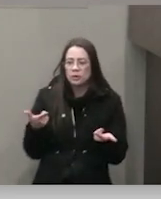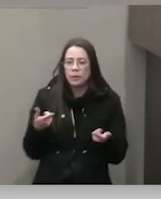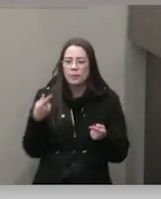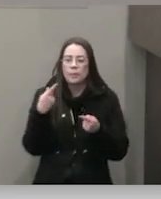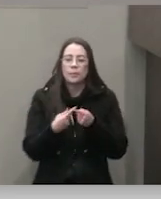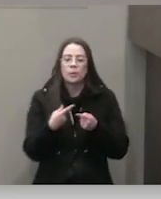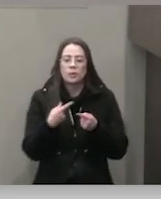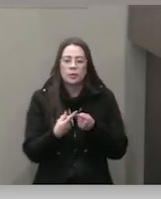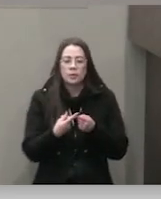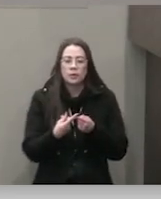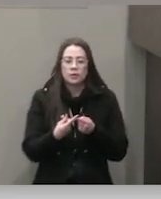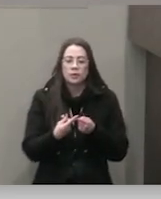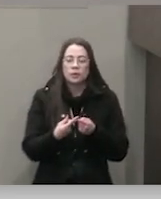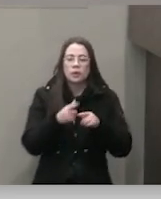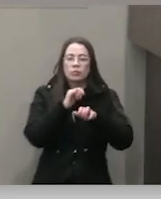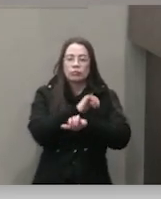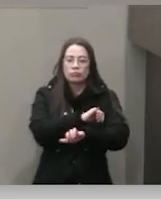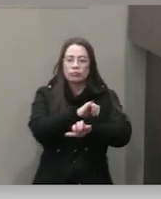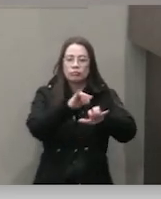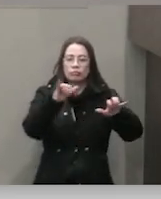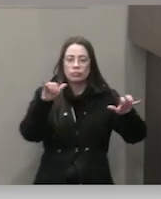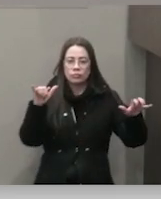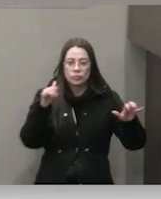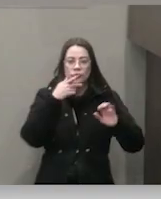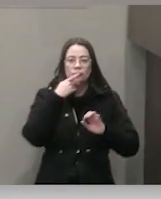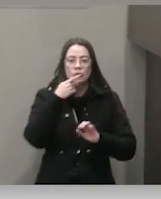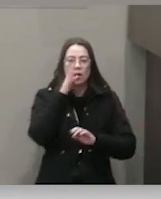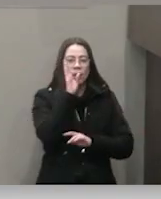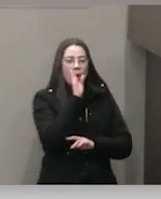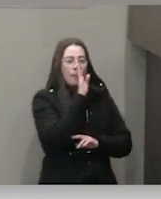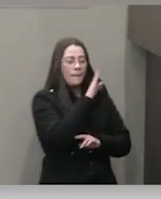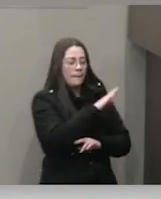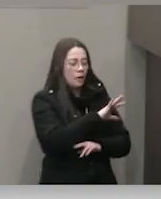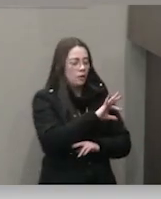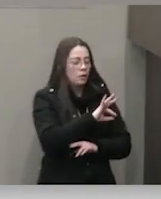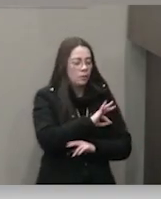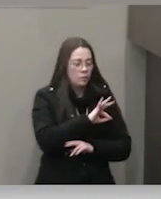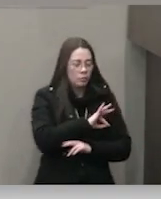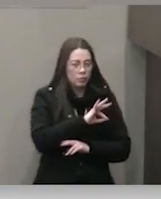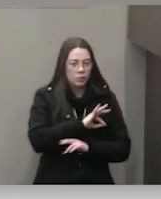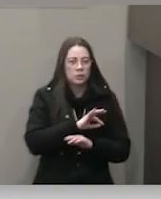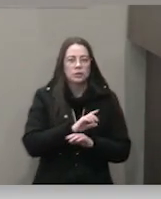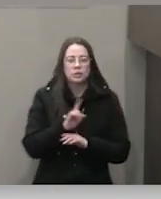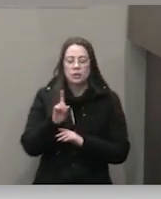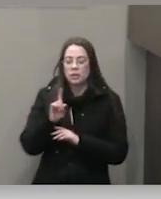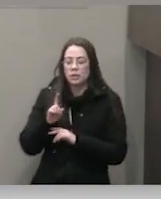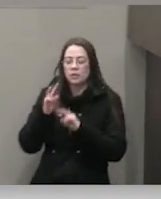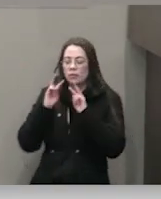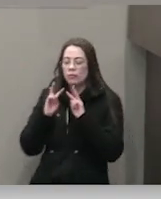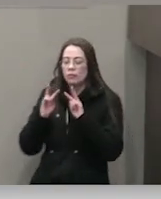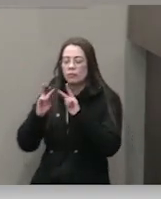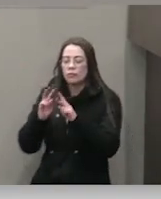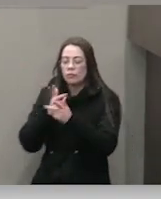Por quê? Porque a imprensa prefere falar mal da polícia que da agência, da Ibope. Isso da